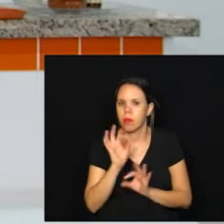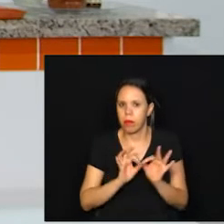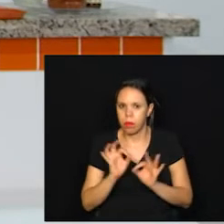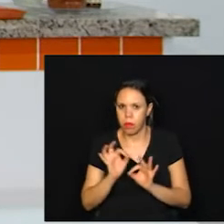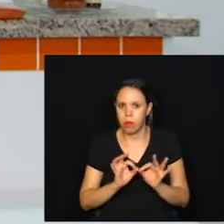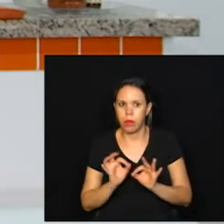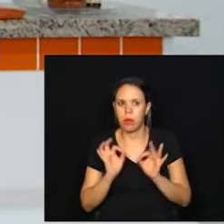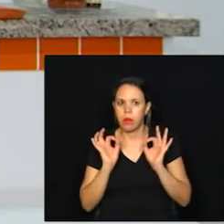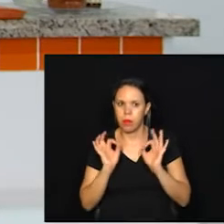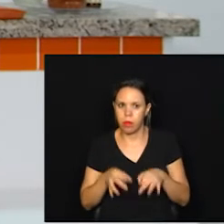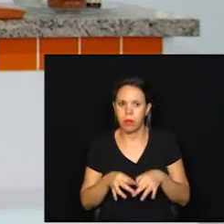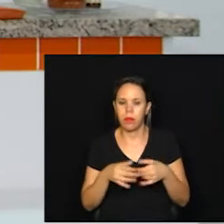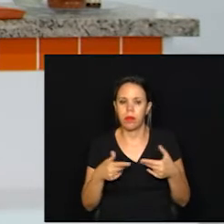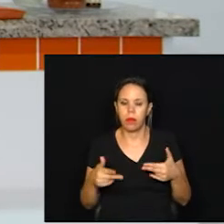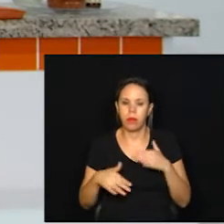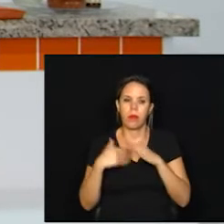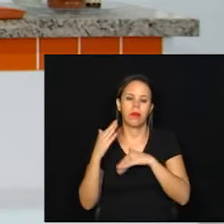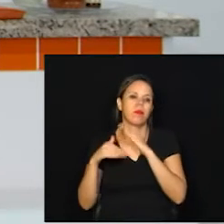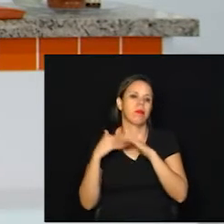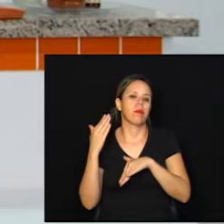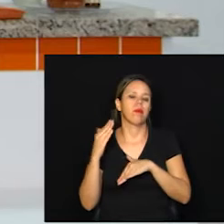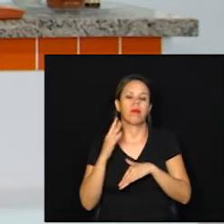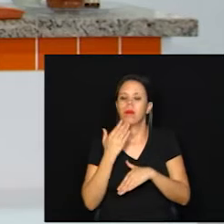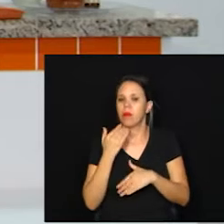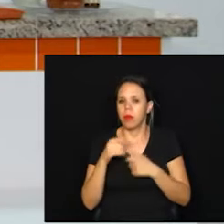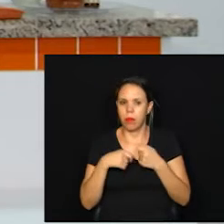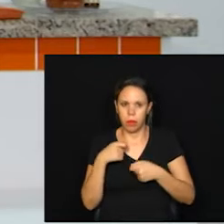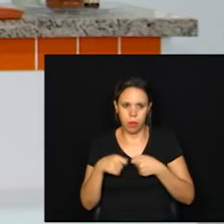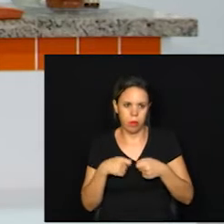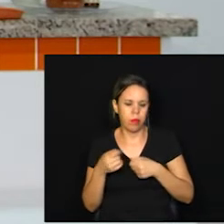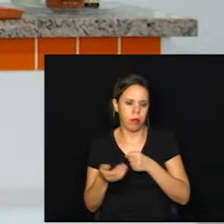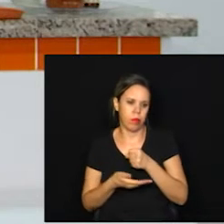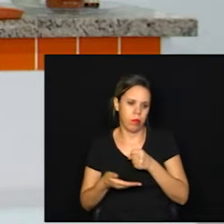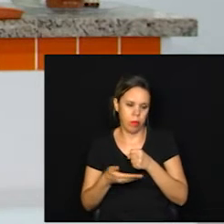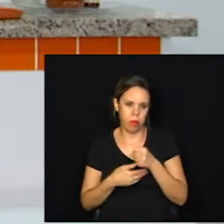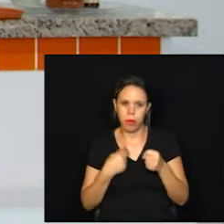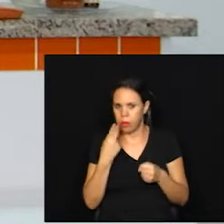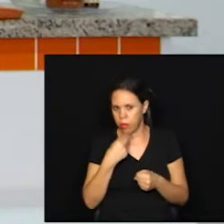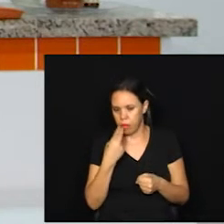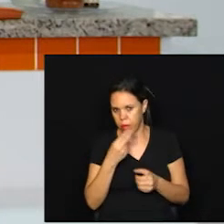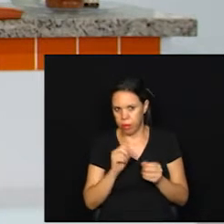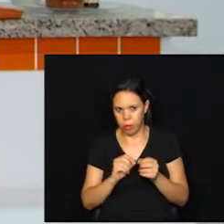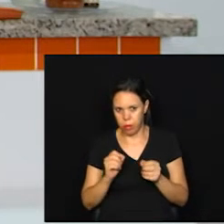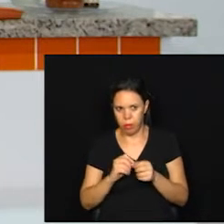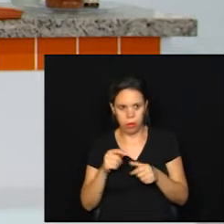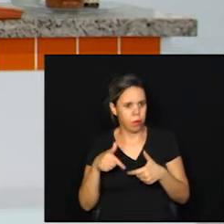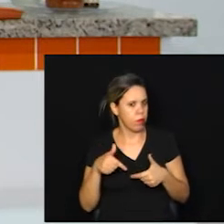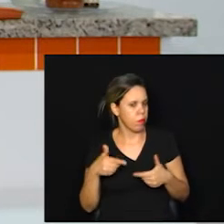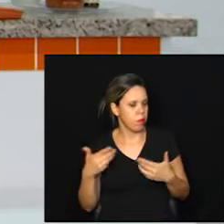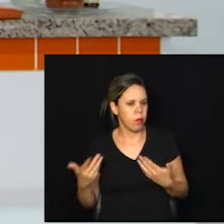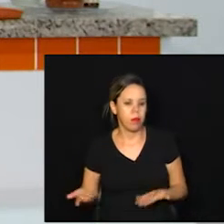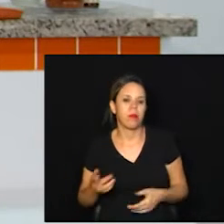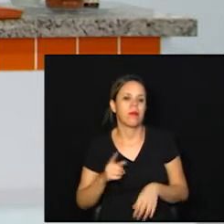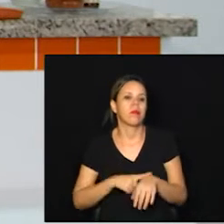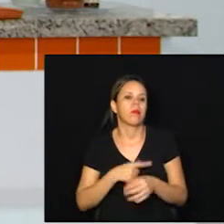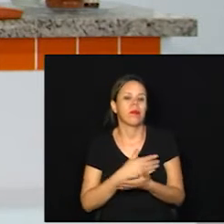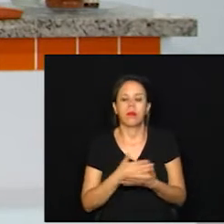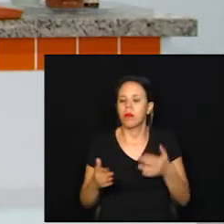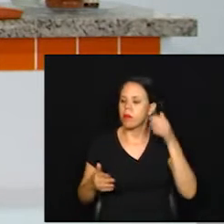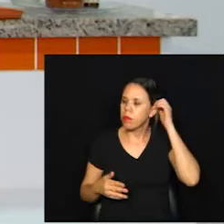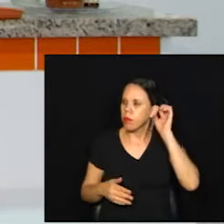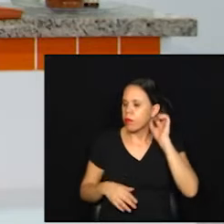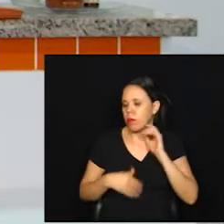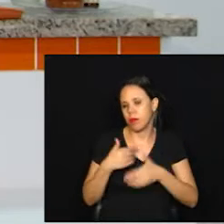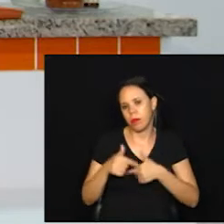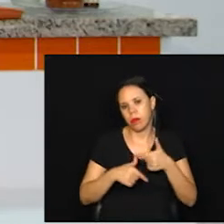preparado e é desenvolvida as refeições com base em nutricionista. Como é que é esse trabalho e que horas começa? Qual que é a rotina